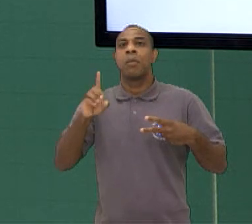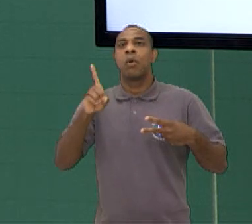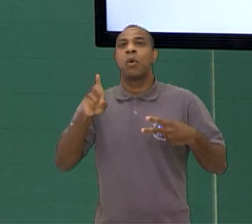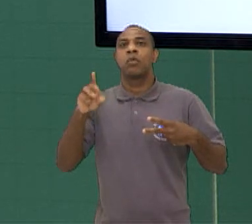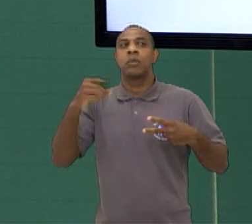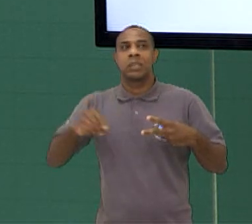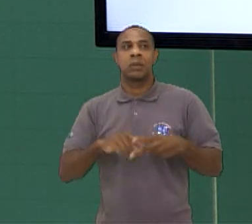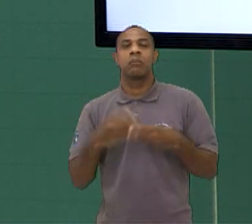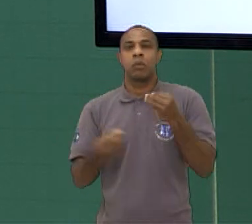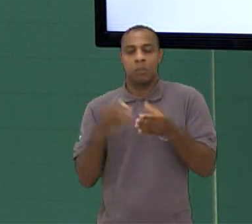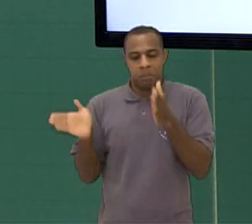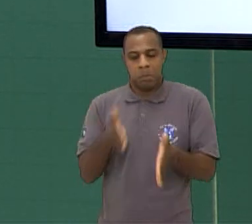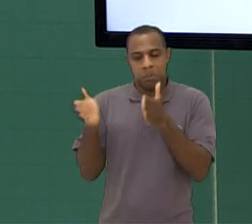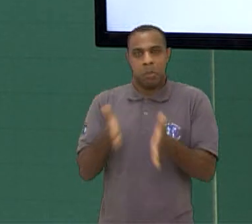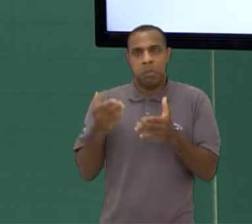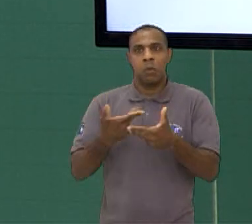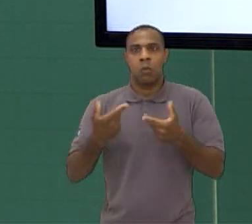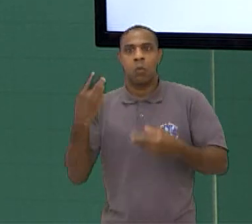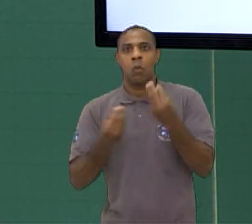capitalismo.